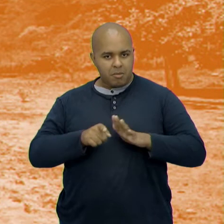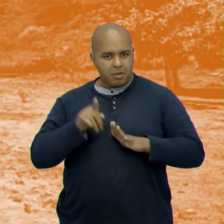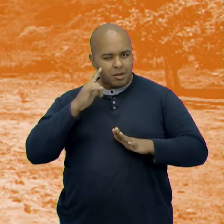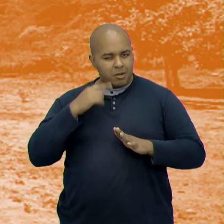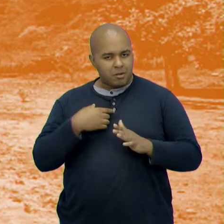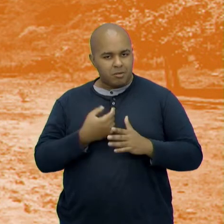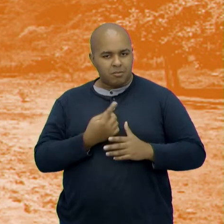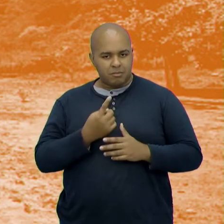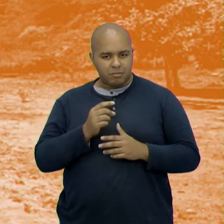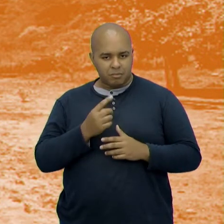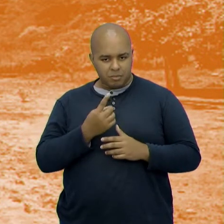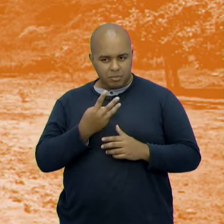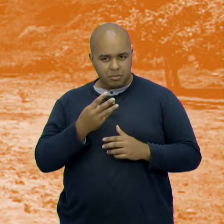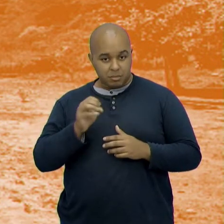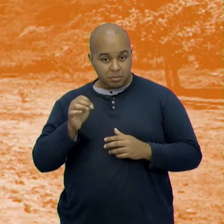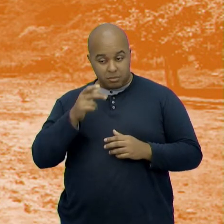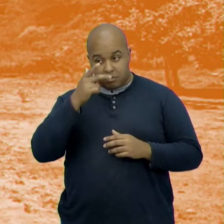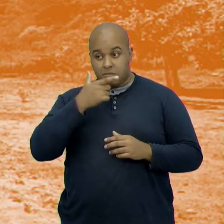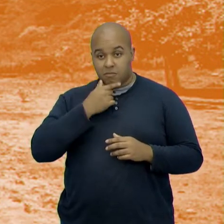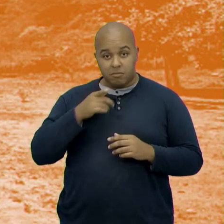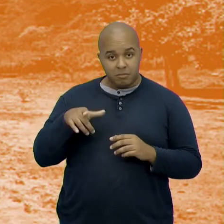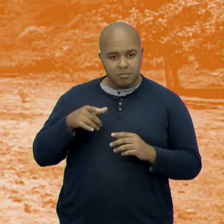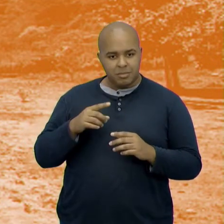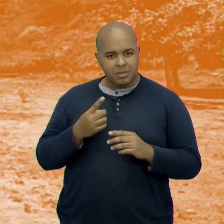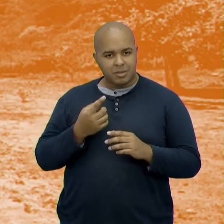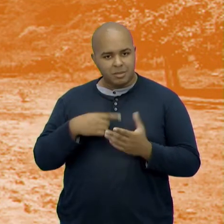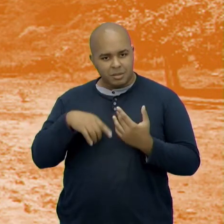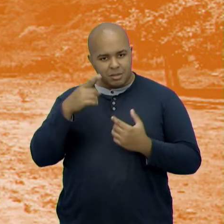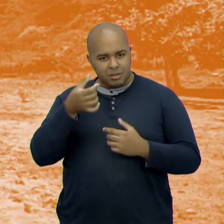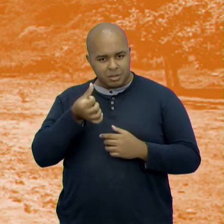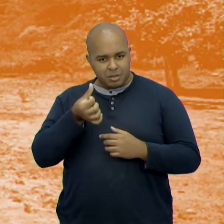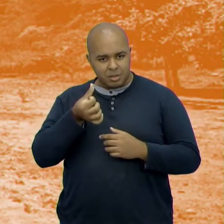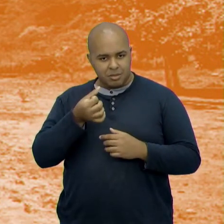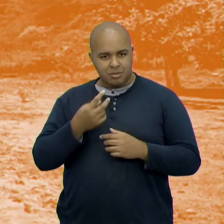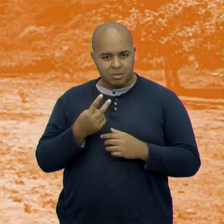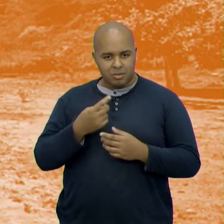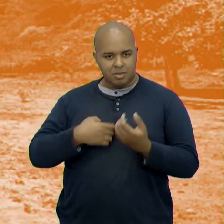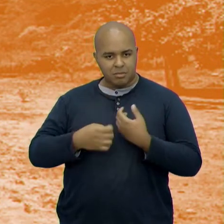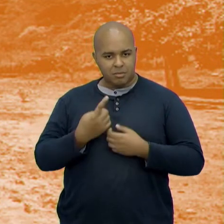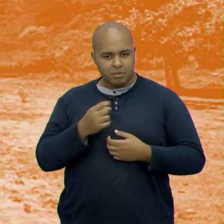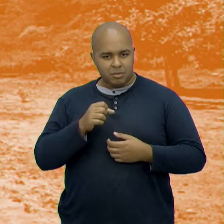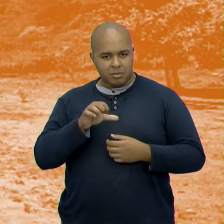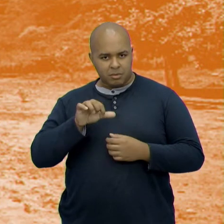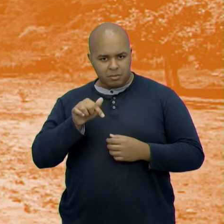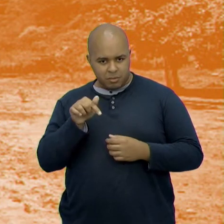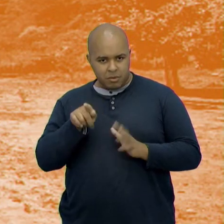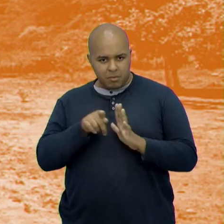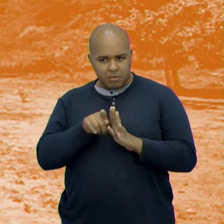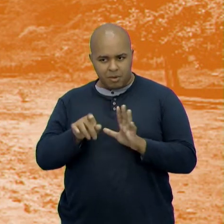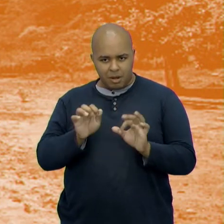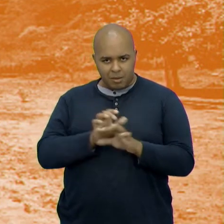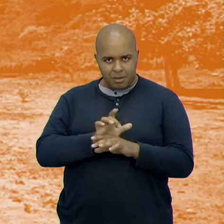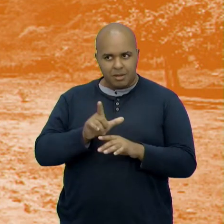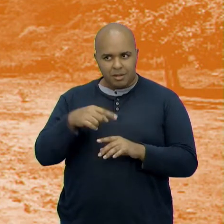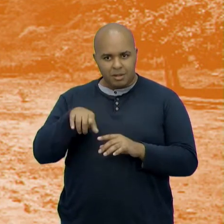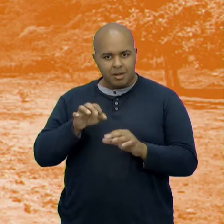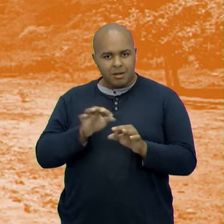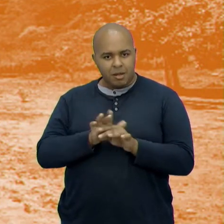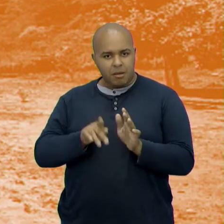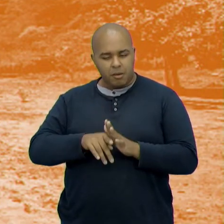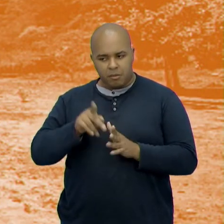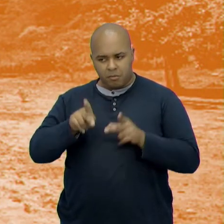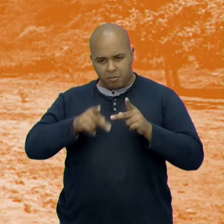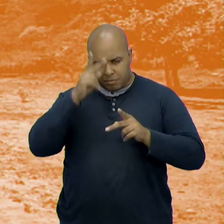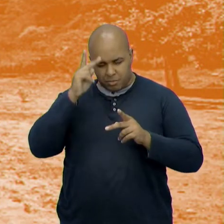com 1.300 homens, em 6 de 2 de 1897, para acabar, exterminar com o povo